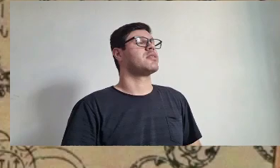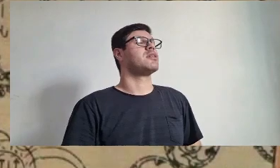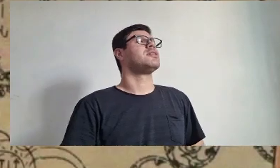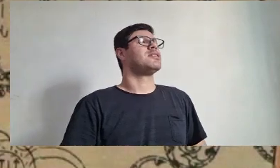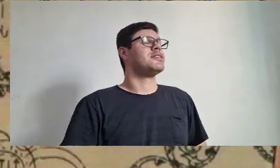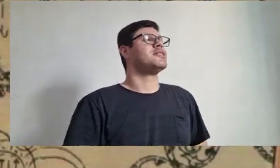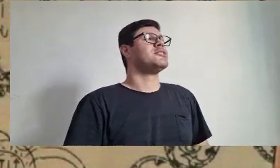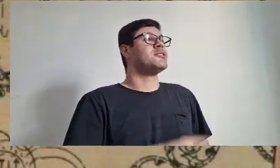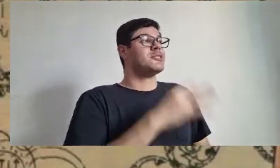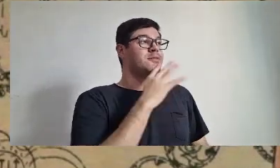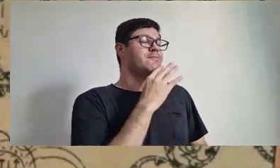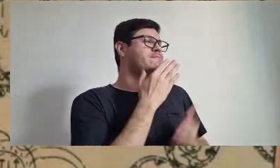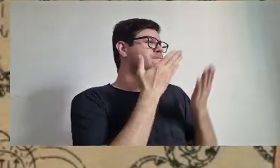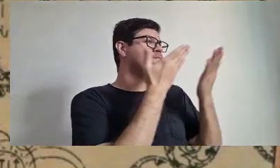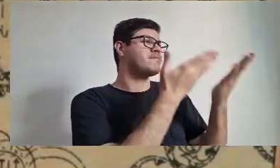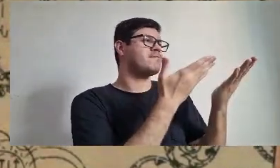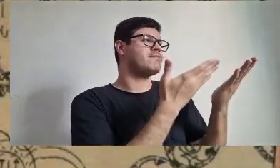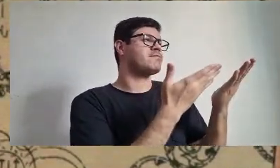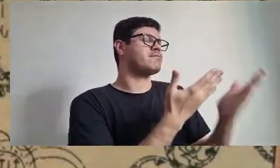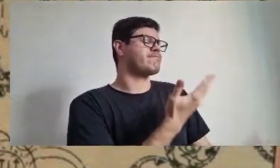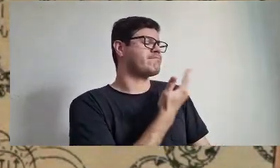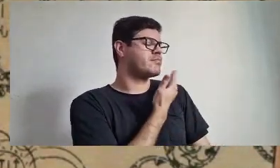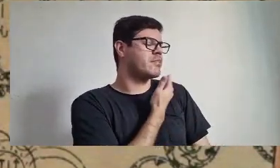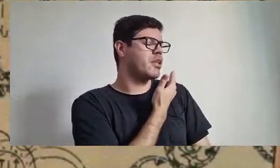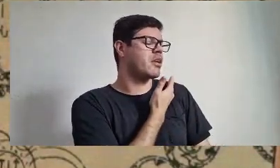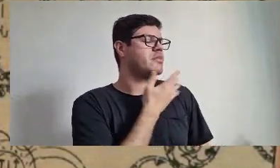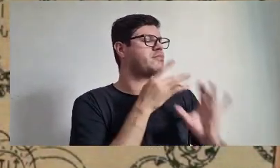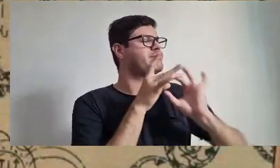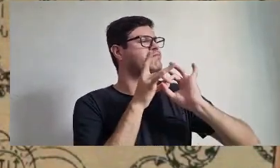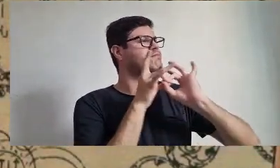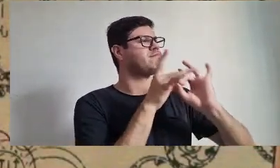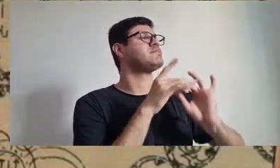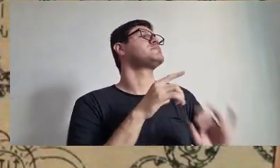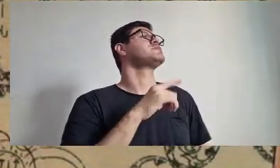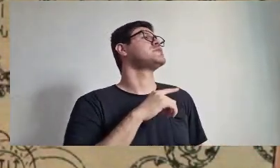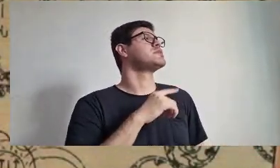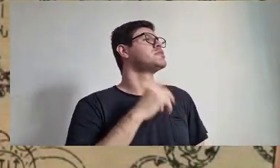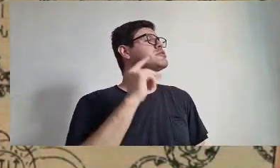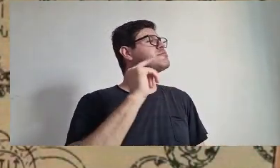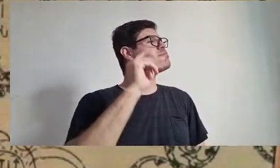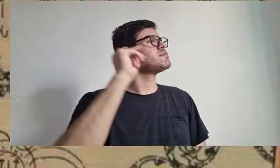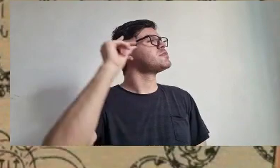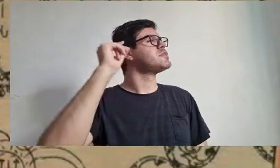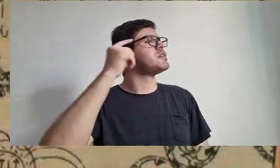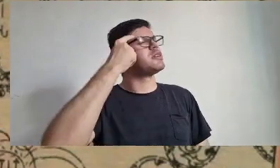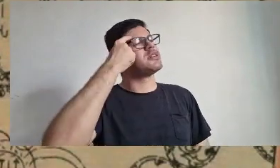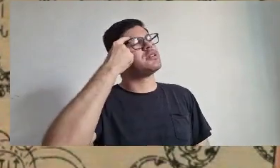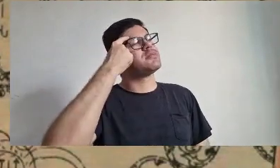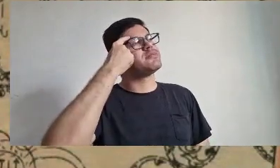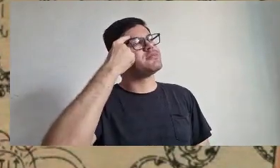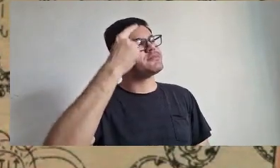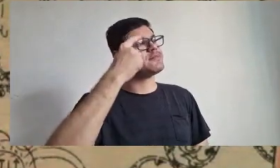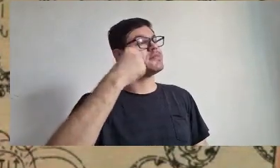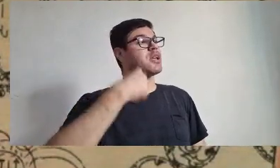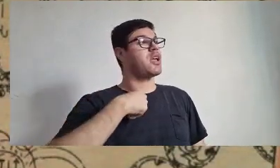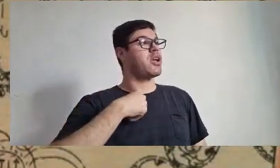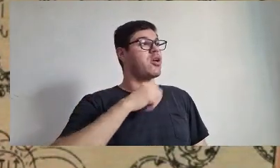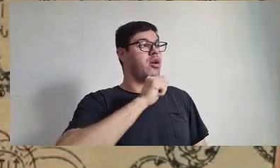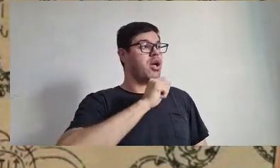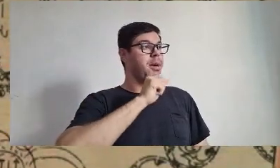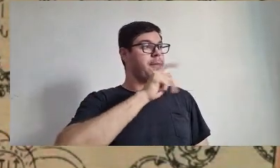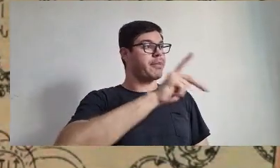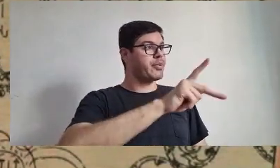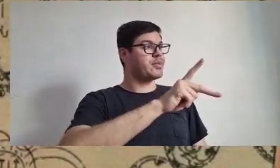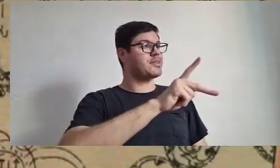o conheço há muito tempo e eu me lembro quando eu fui aposentado depois